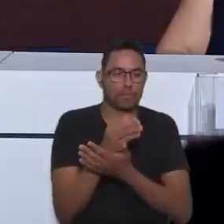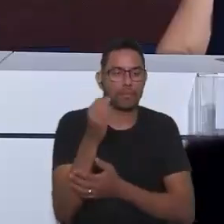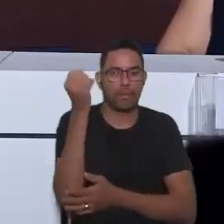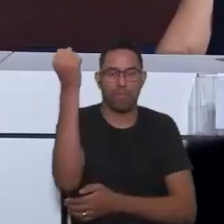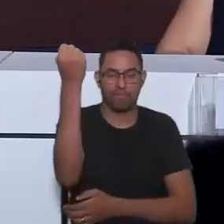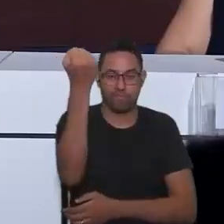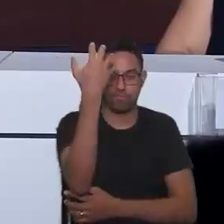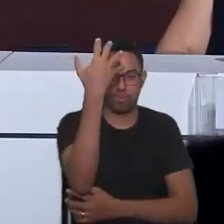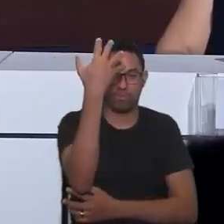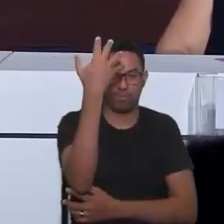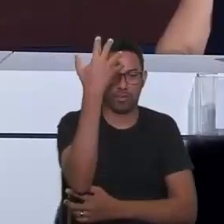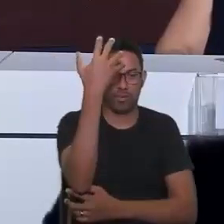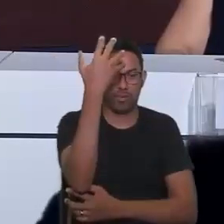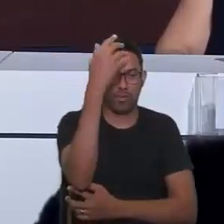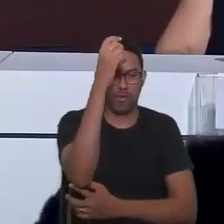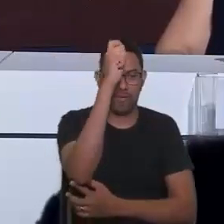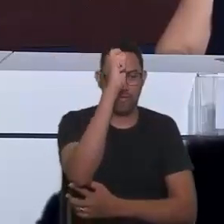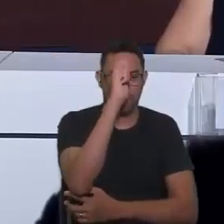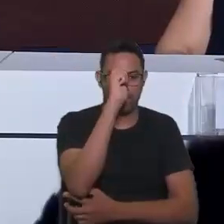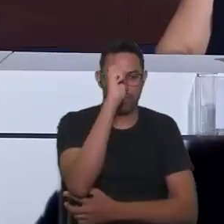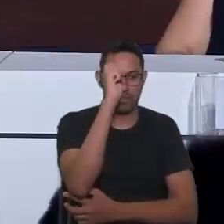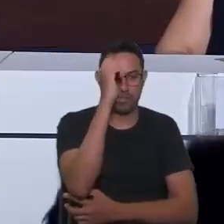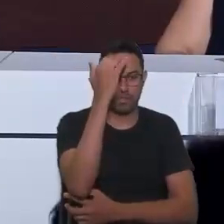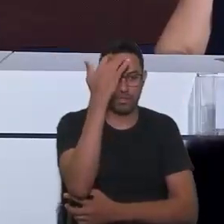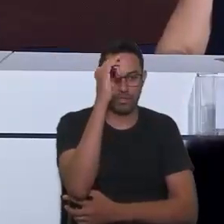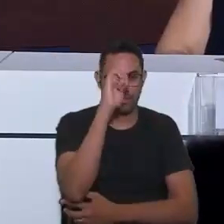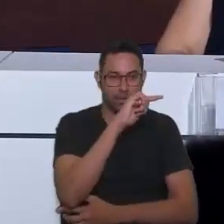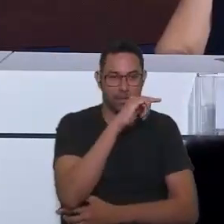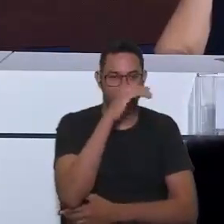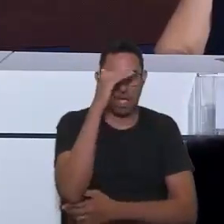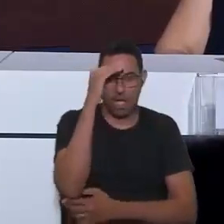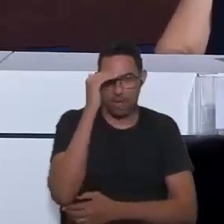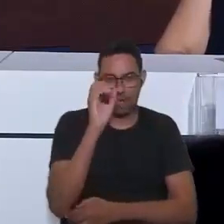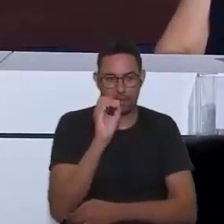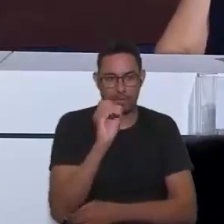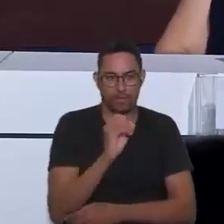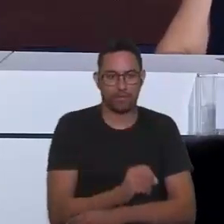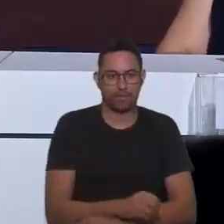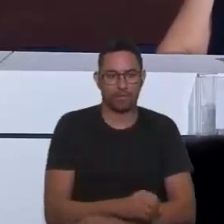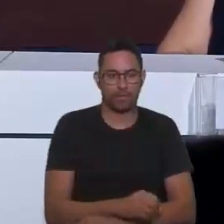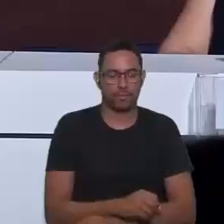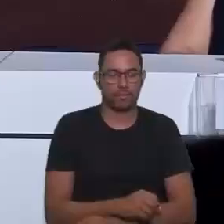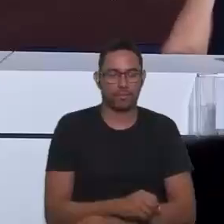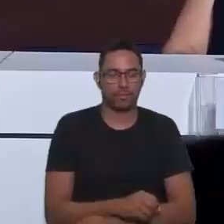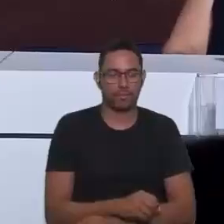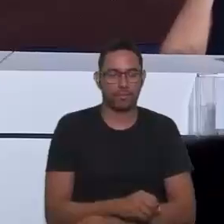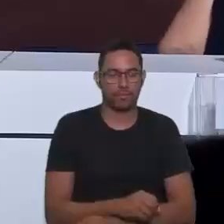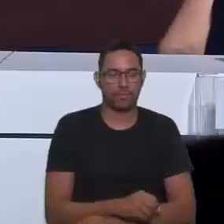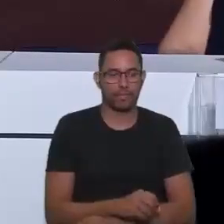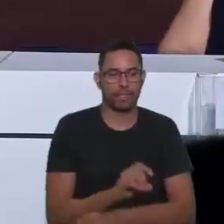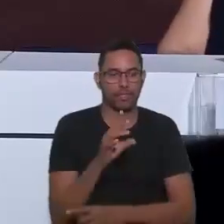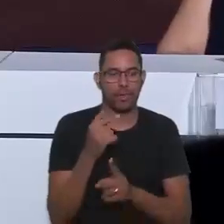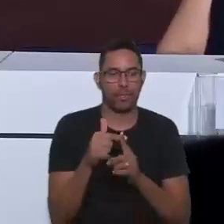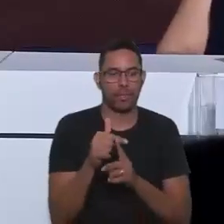da luz. Se eu voltar a colocar o boné, vocês saibam que não é uma falta de respeito. É só porque eu vou